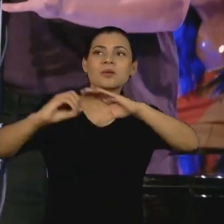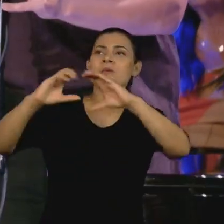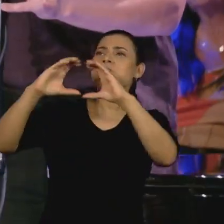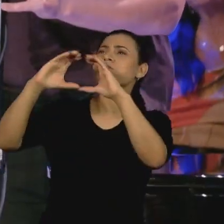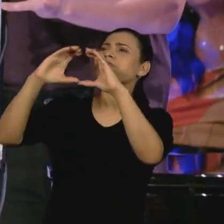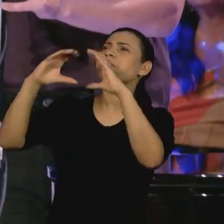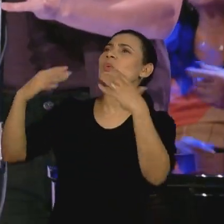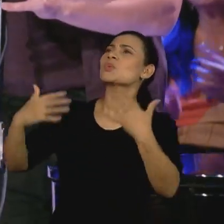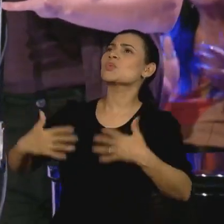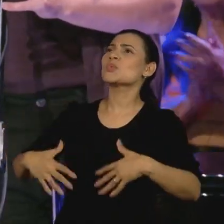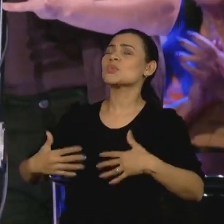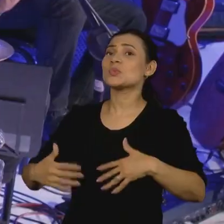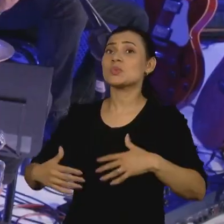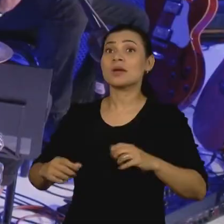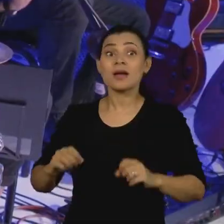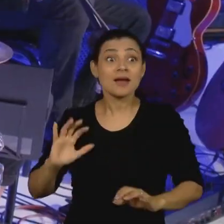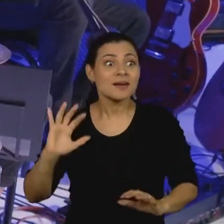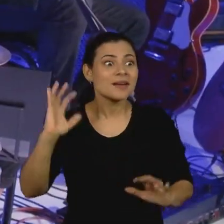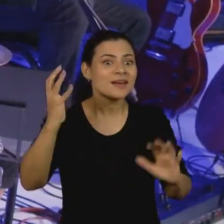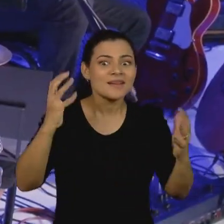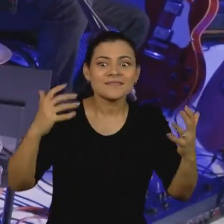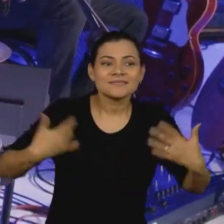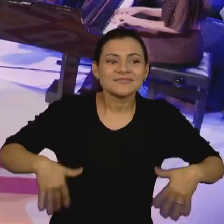Tudo pode acontecer.